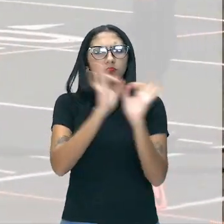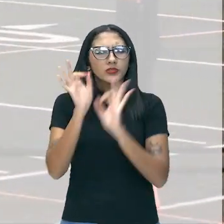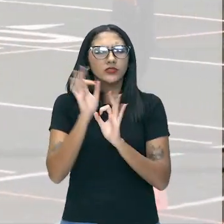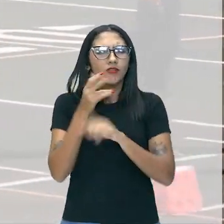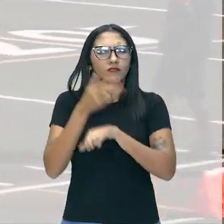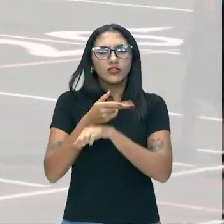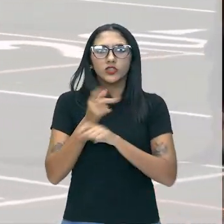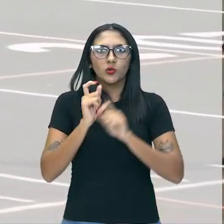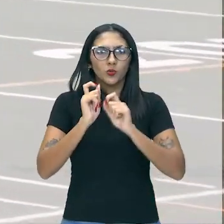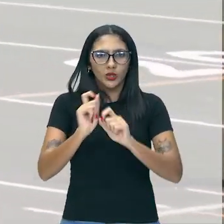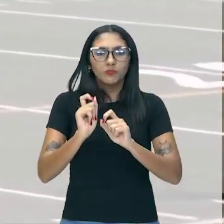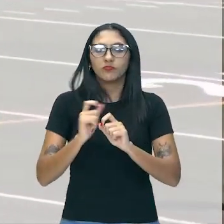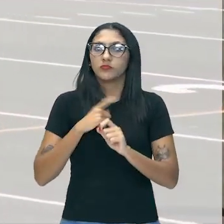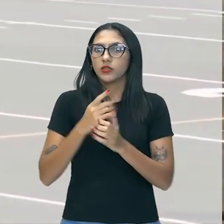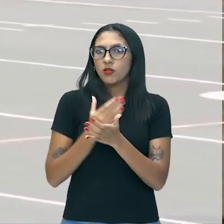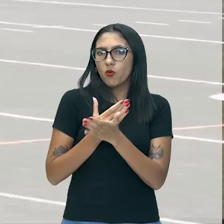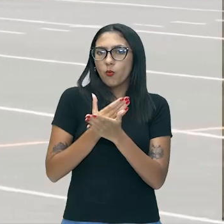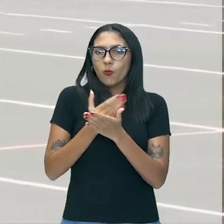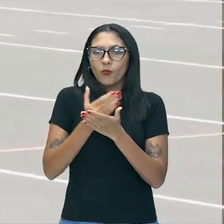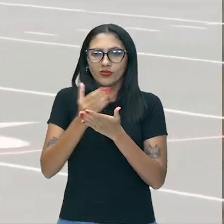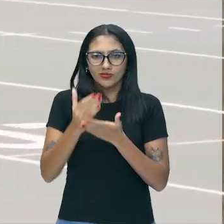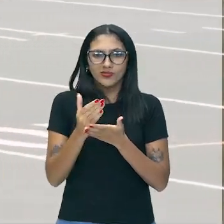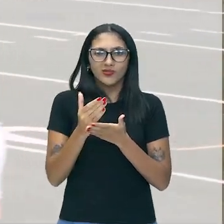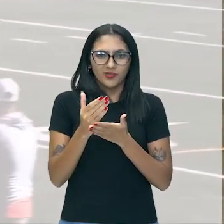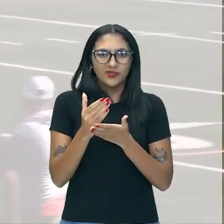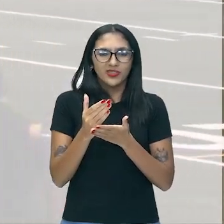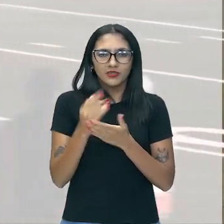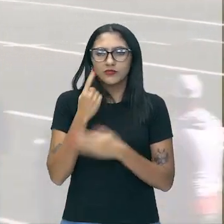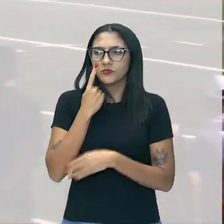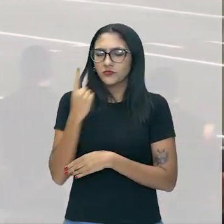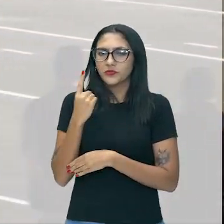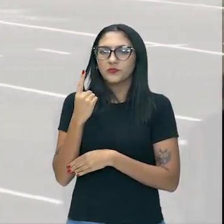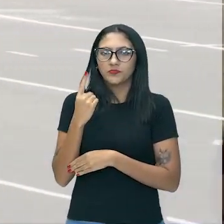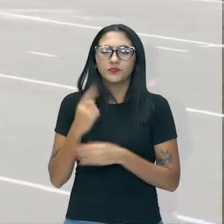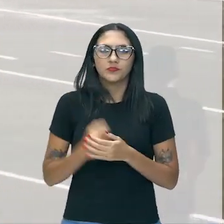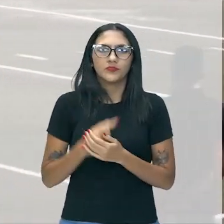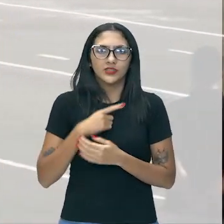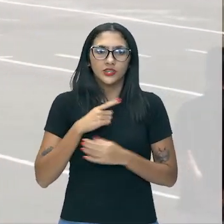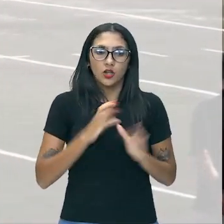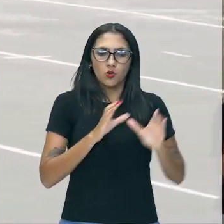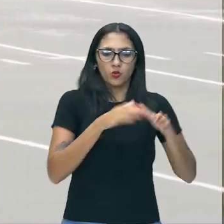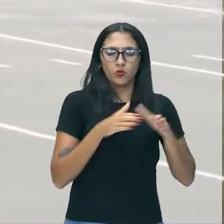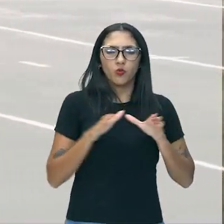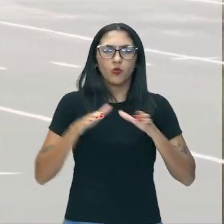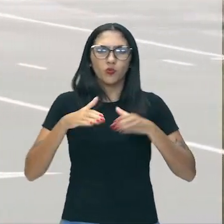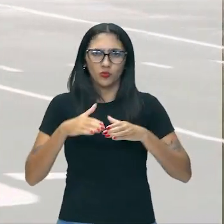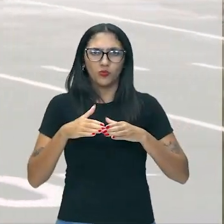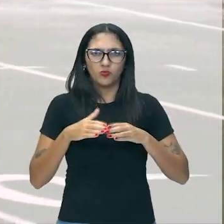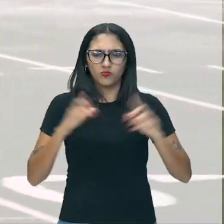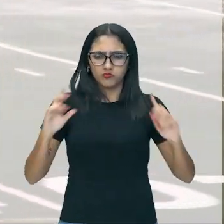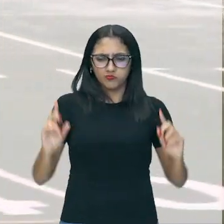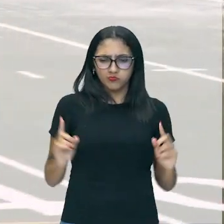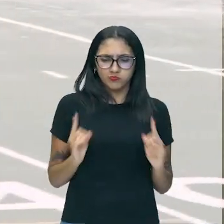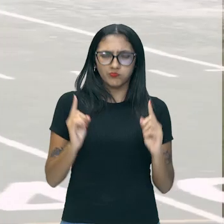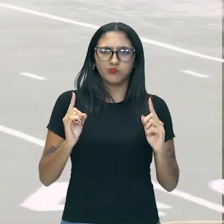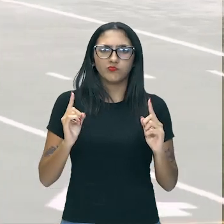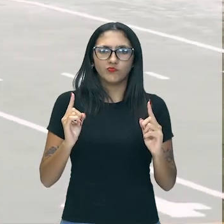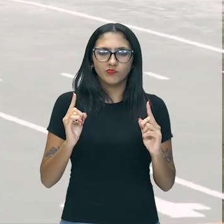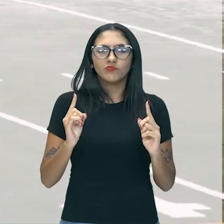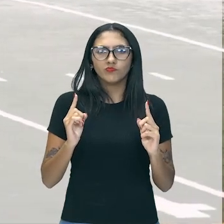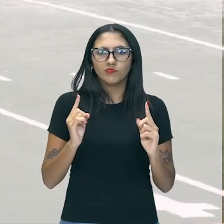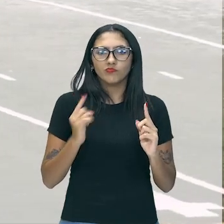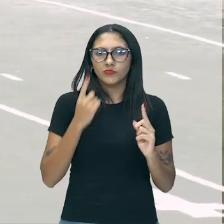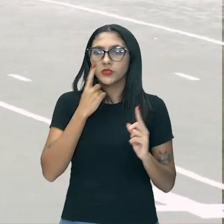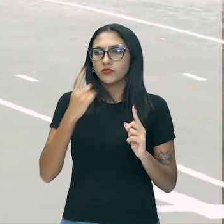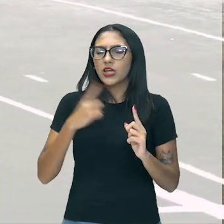onde eles iniciam ali a partida, né, um de frente para o outro, uma equipe de frente para a outra, né,